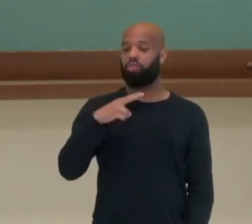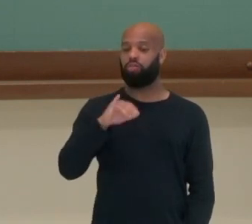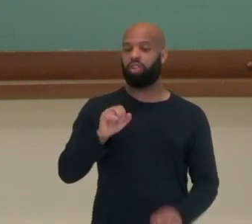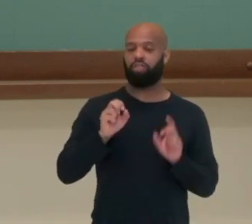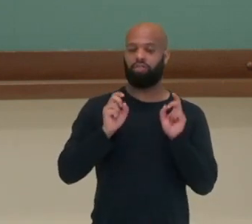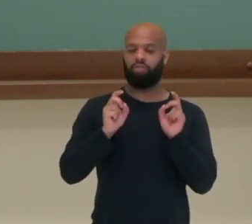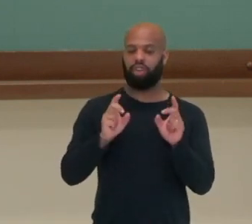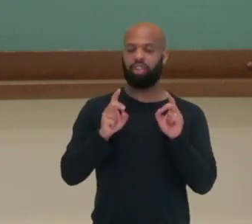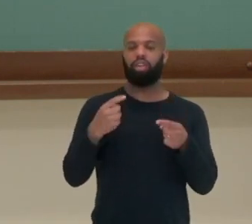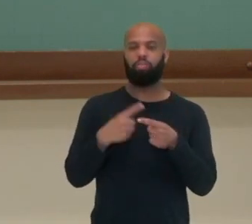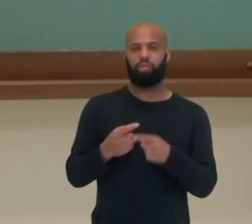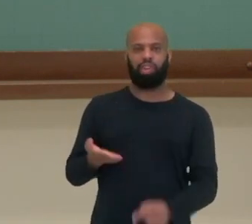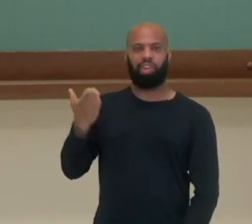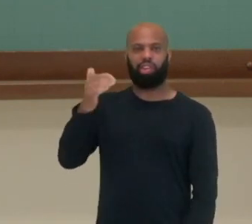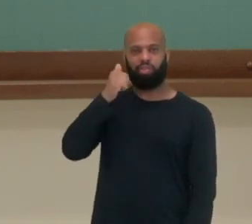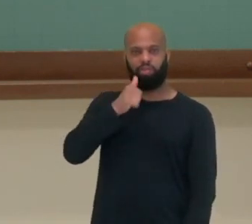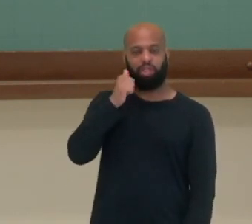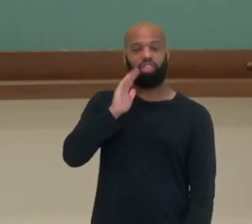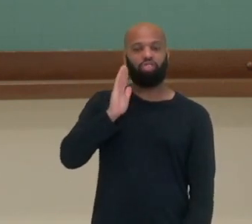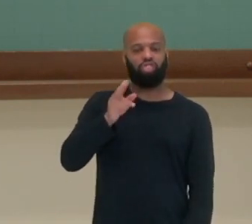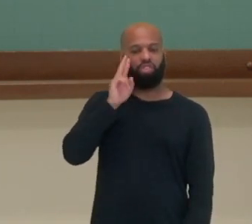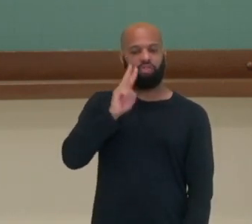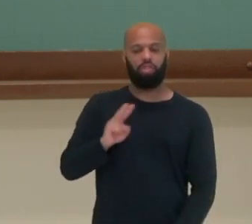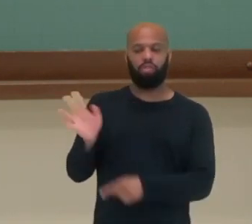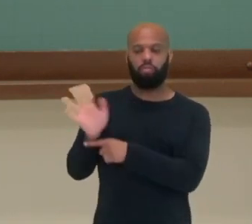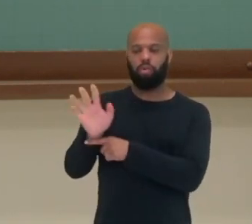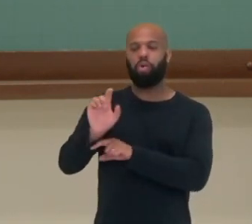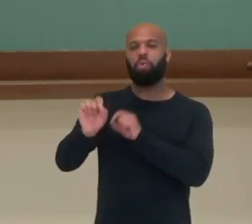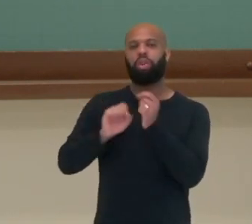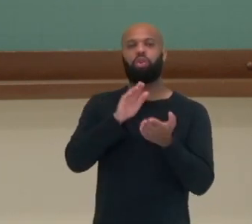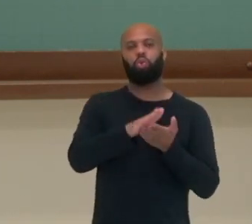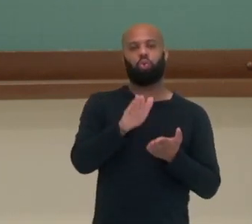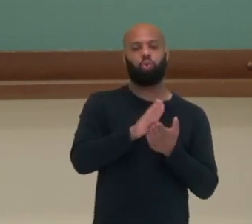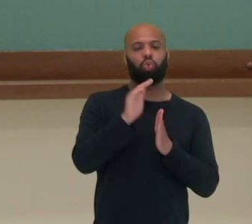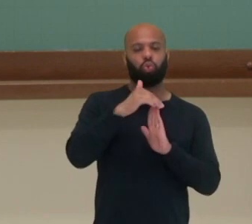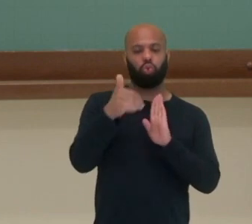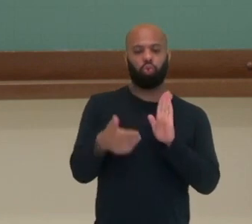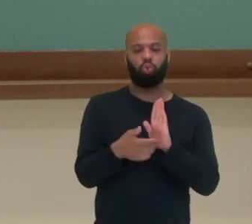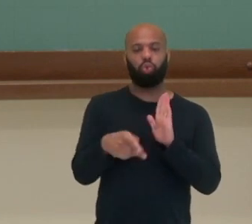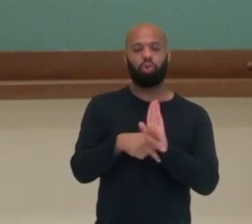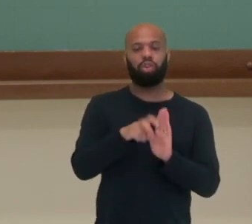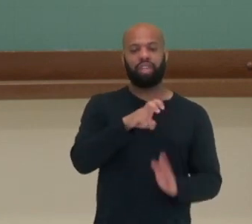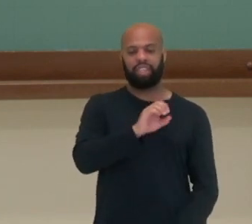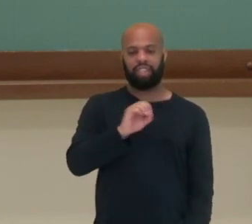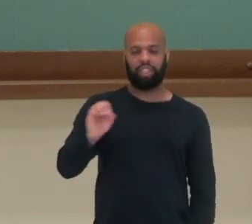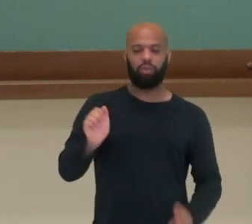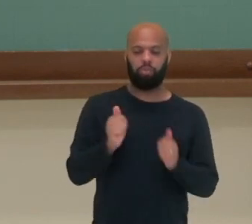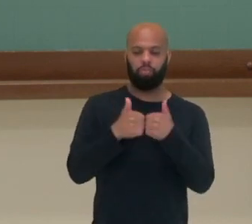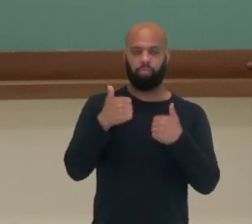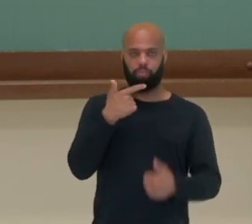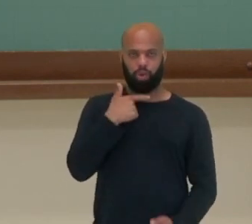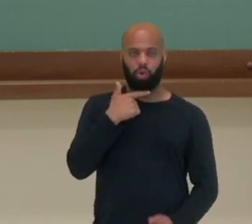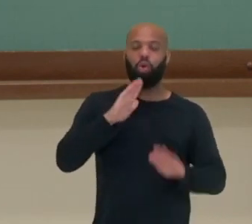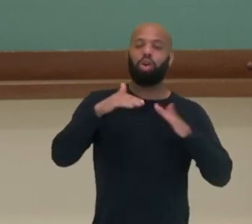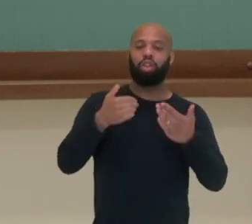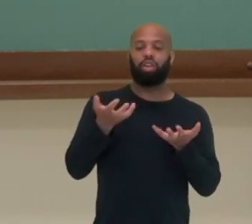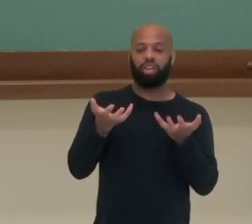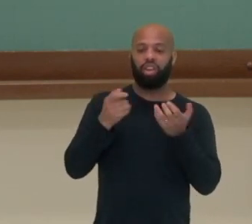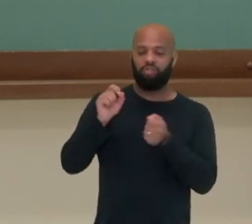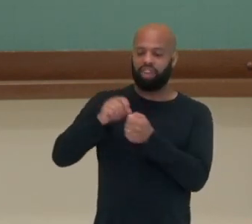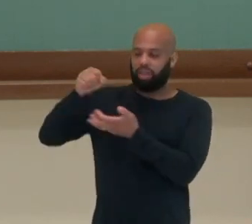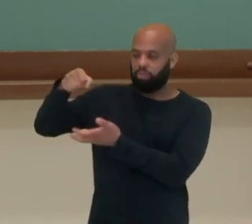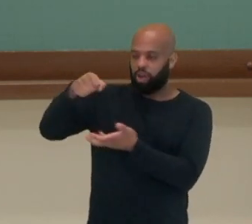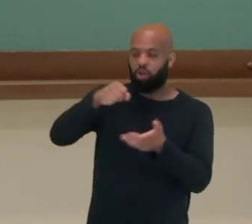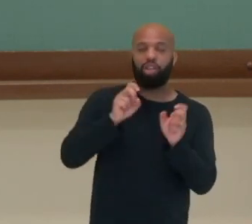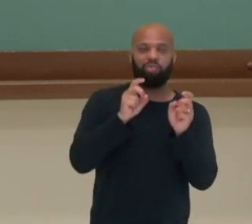Aqui o caso da Laodiceia a gente já viu no vídeo anterior qual é o custo total para 500 pãezinhos. Ela quer fazer os pacotes com